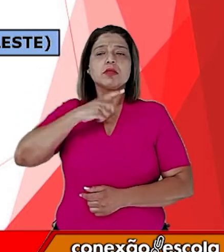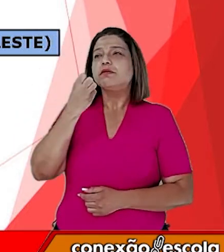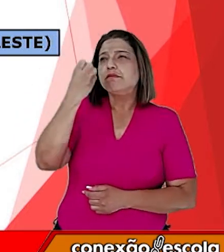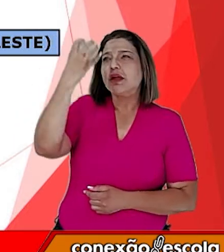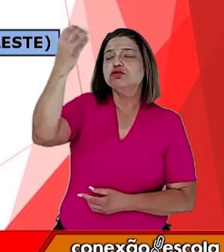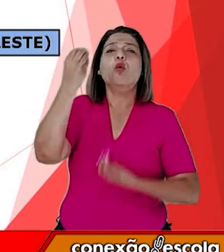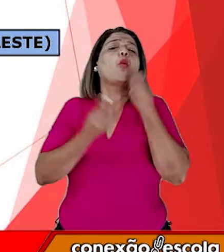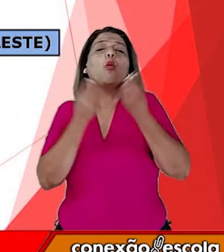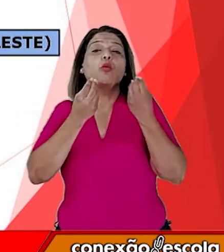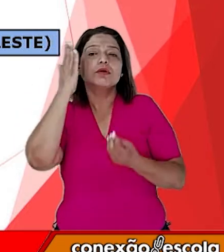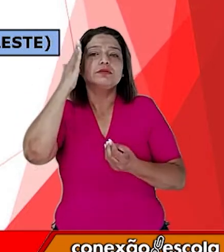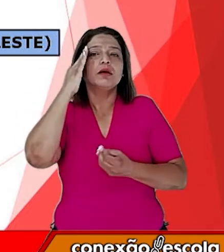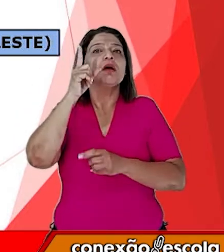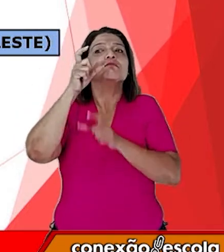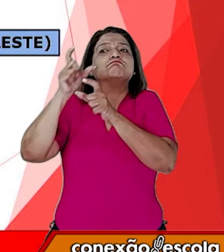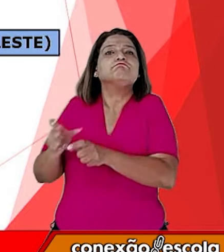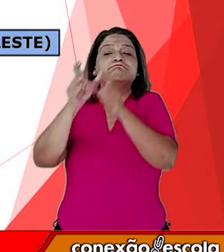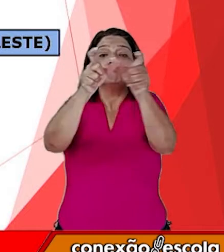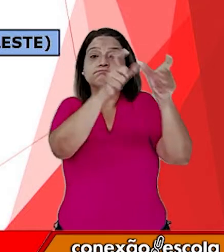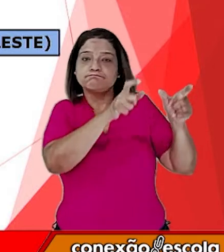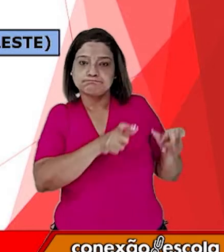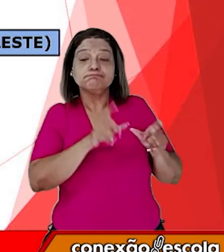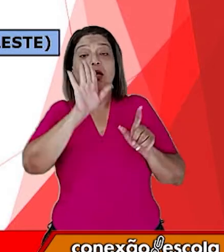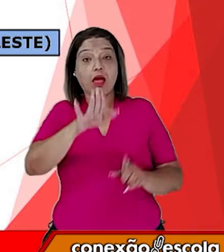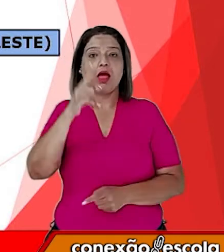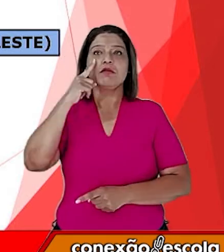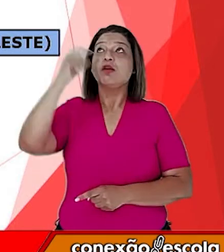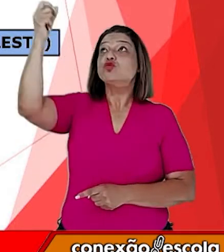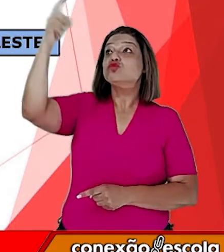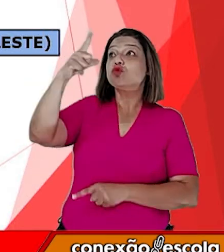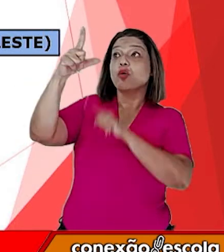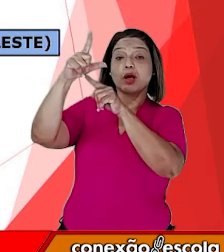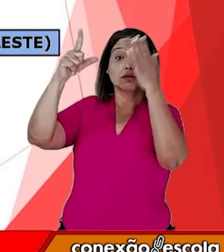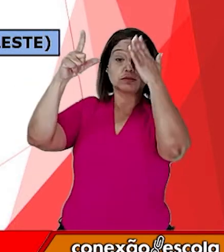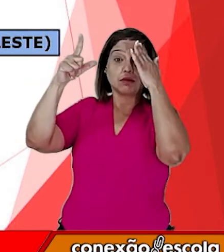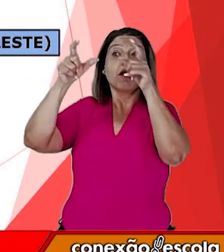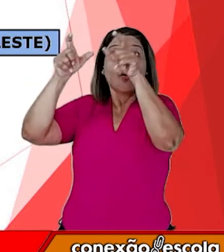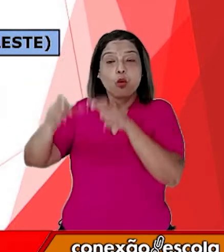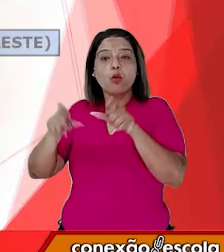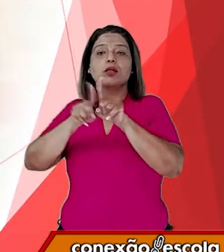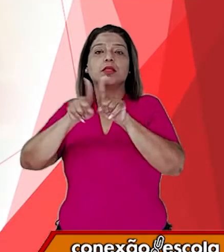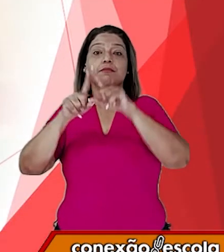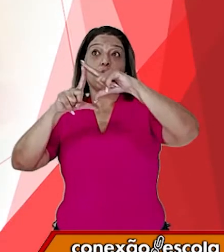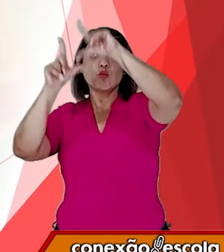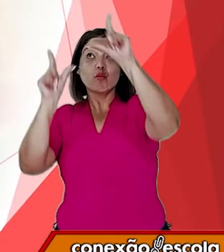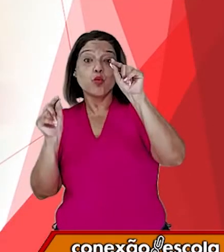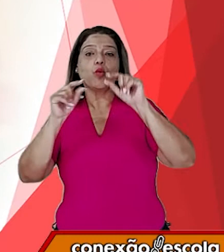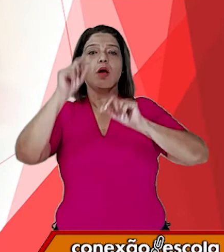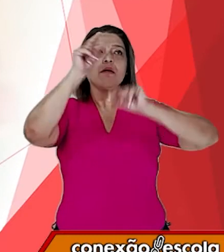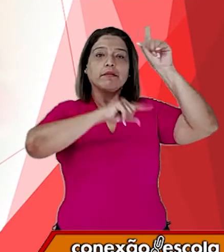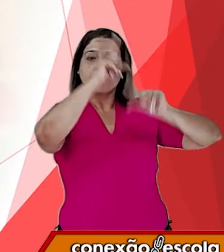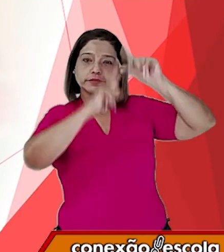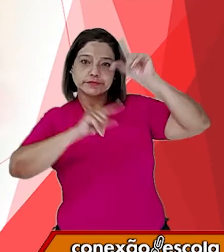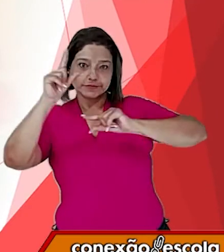este artifício. As principais referências eram o Sol, a Lua e as estrelas. Os